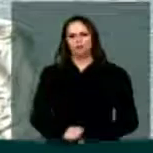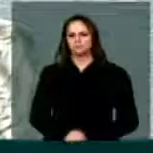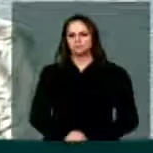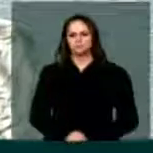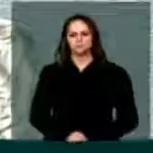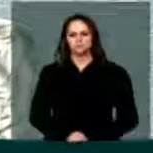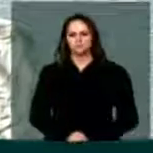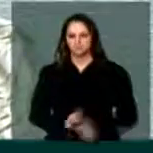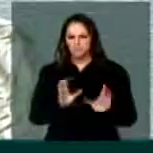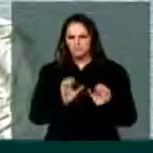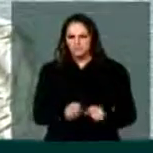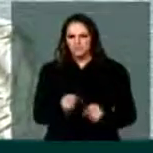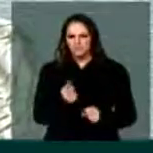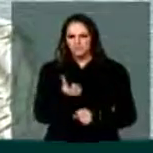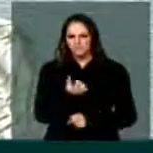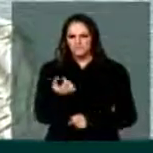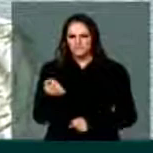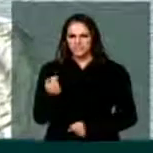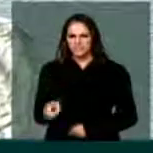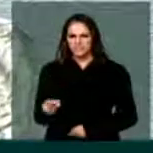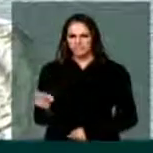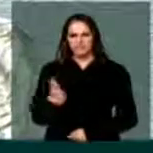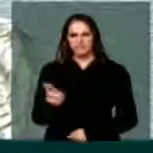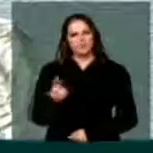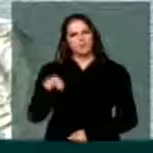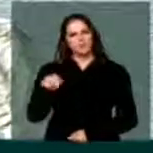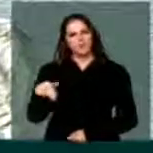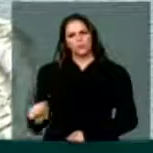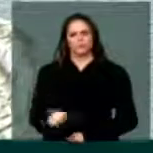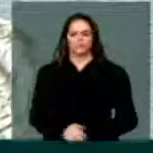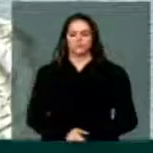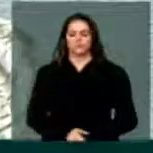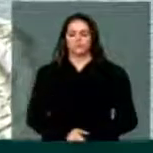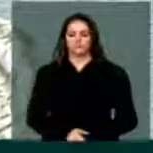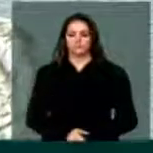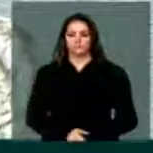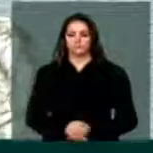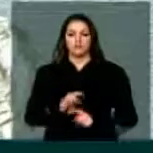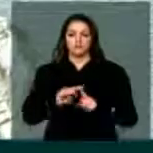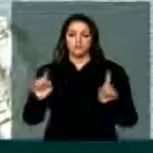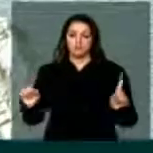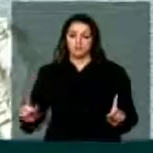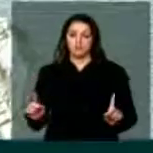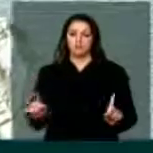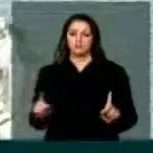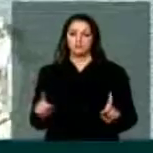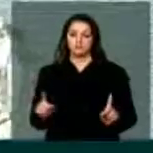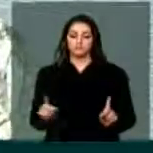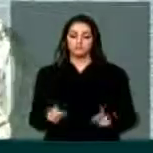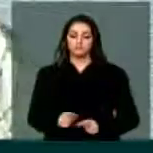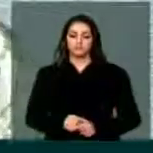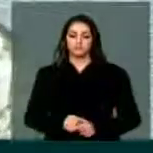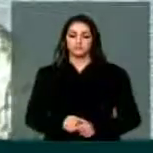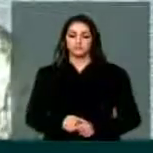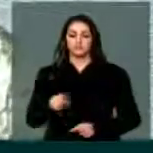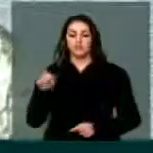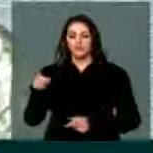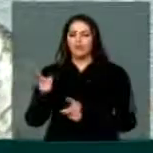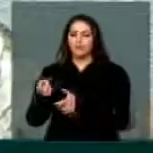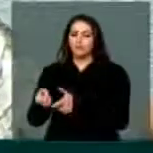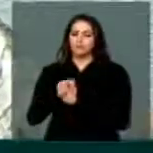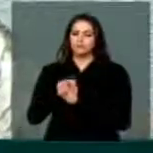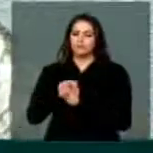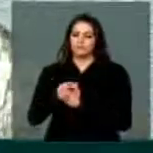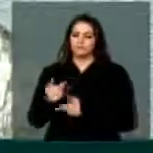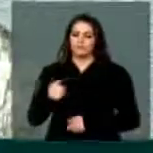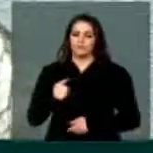Que eu tenha me apropriado de R$600 mil, não. O que eu sei, posso dizer ao senhor, ele estava me